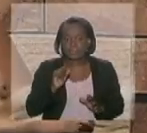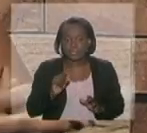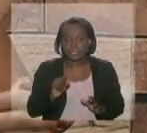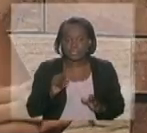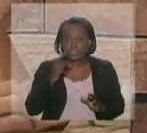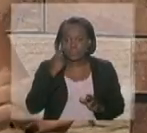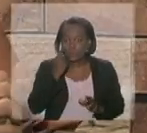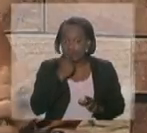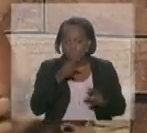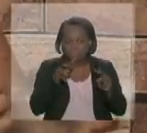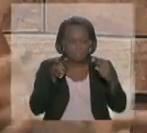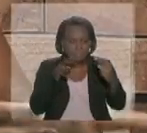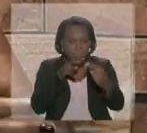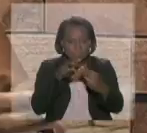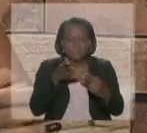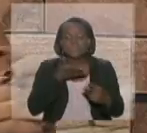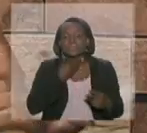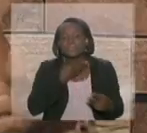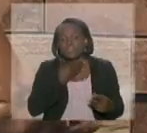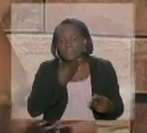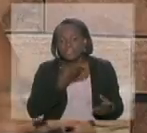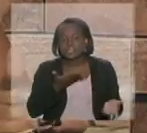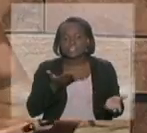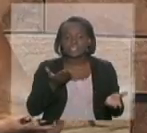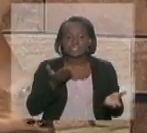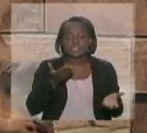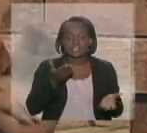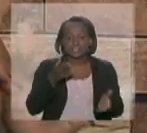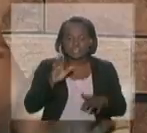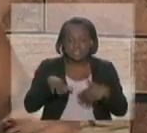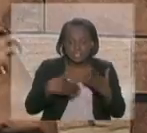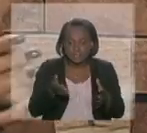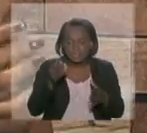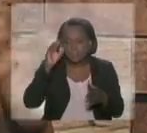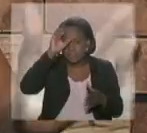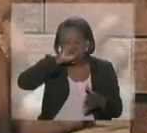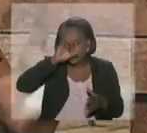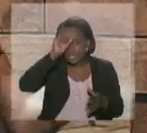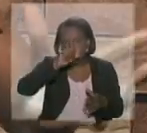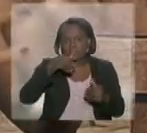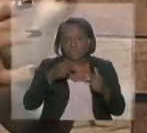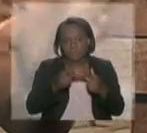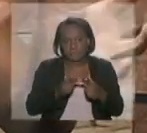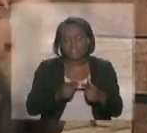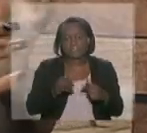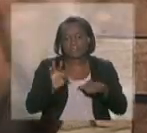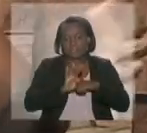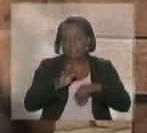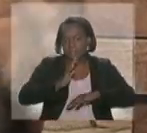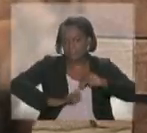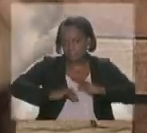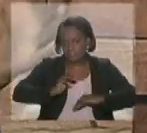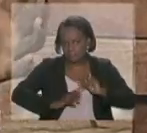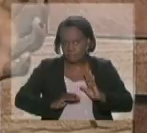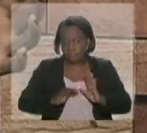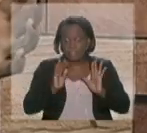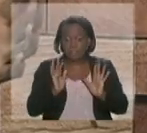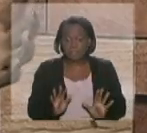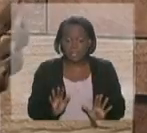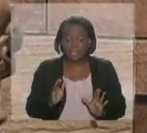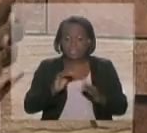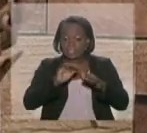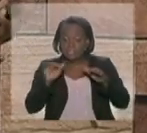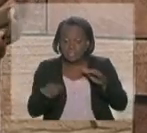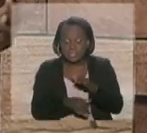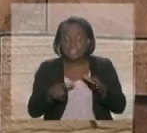questão assim de Projeção de olhar né tom de voz com o tempo você vai pegando aí entra a técnica mas